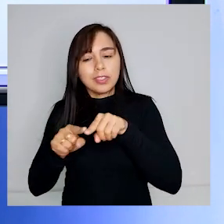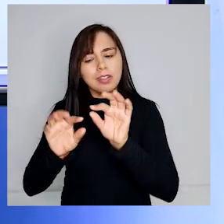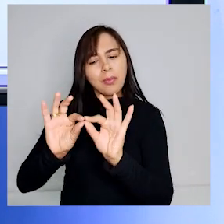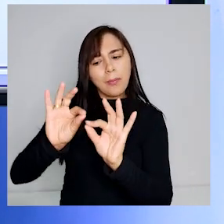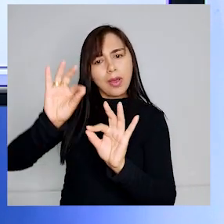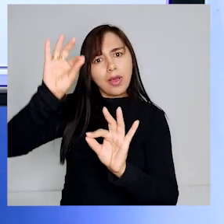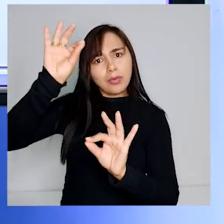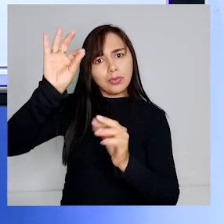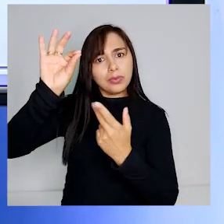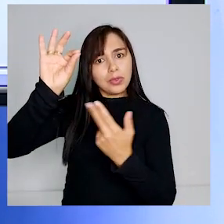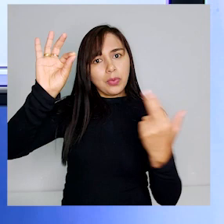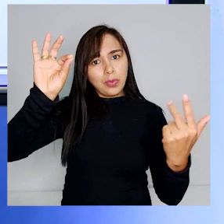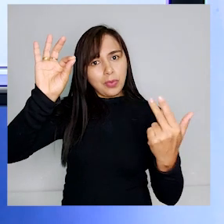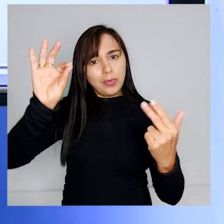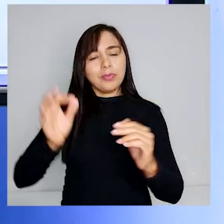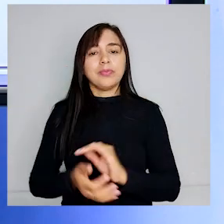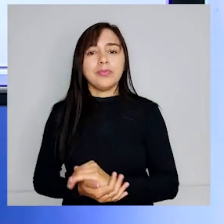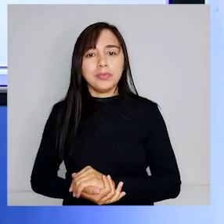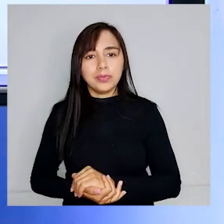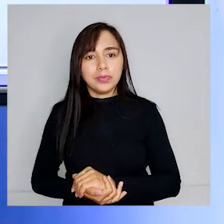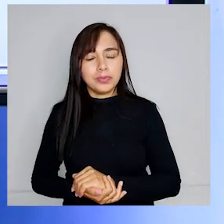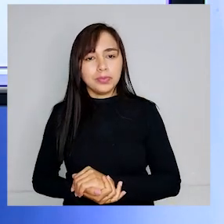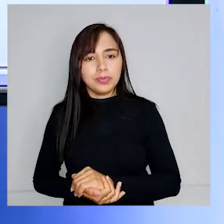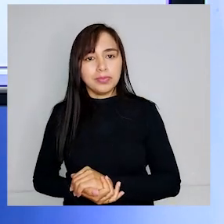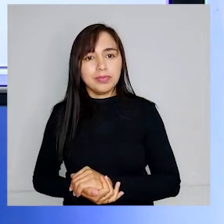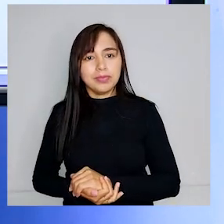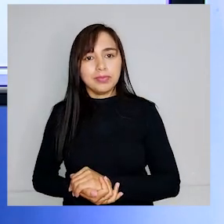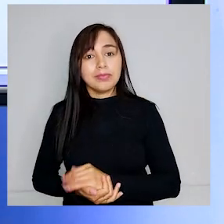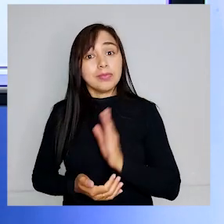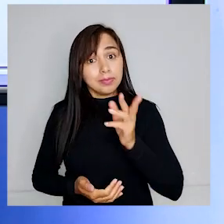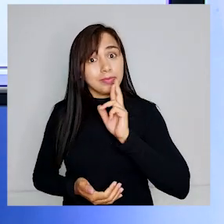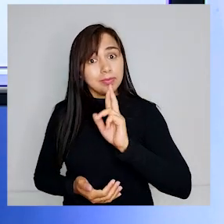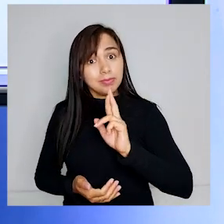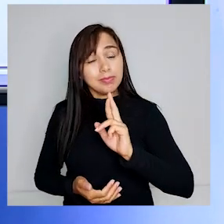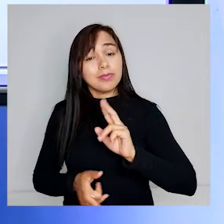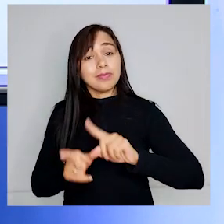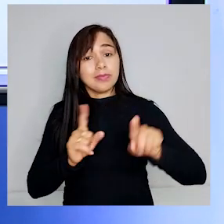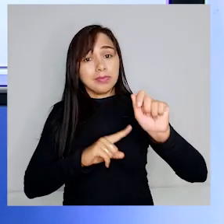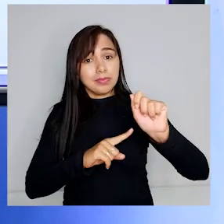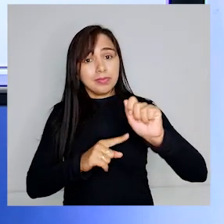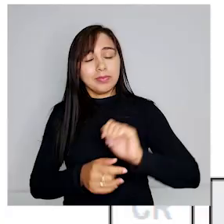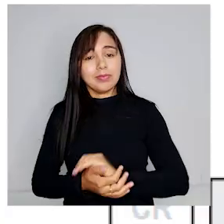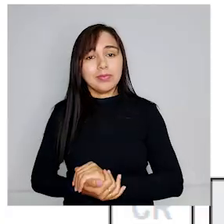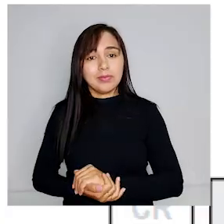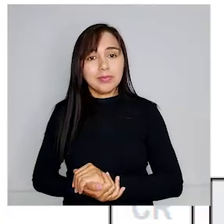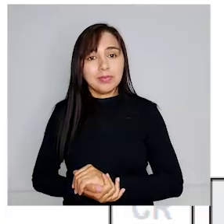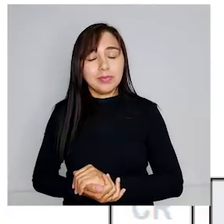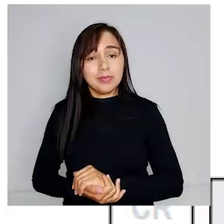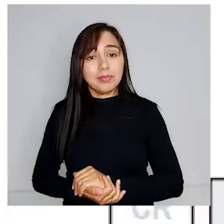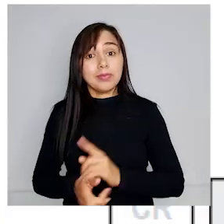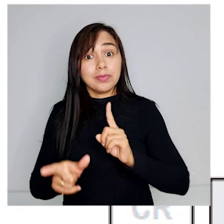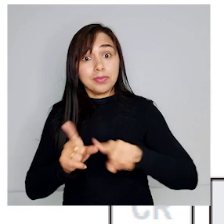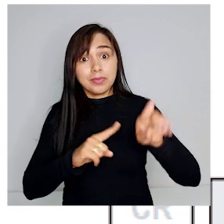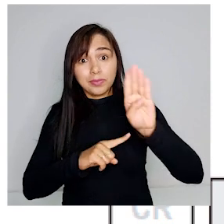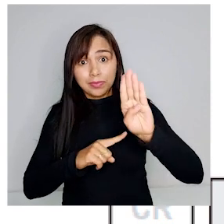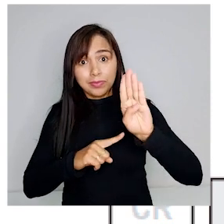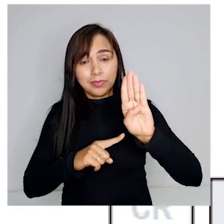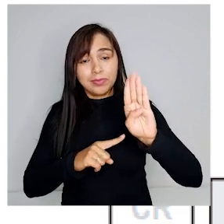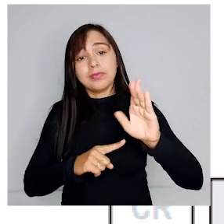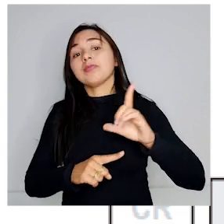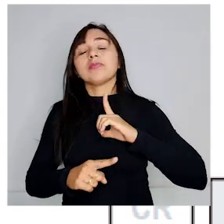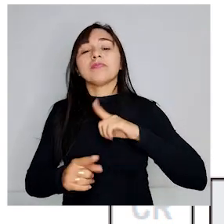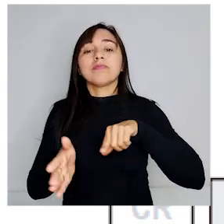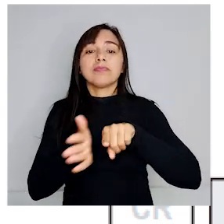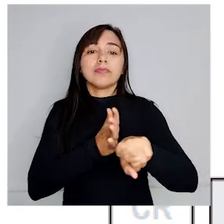altura, ok? Então fica assim respondido o nosso item A. No item B, a gente